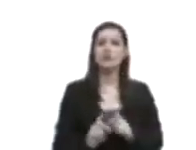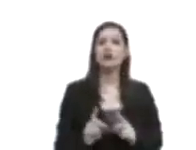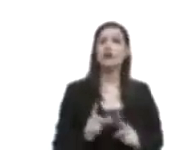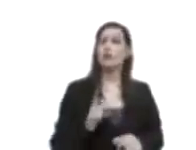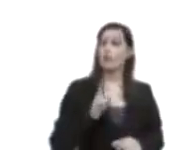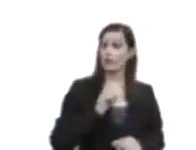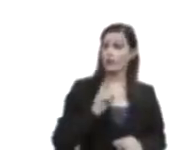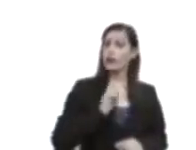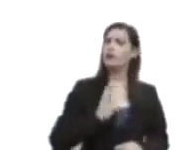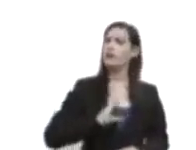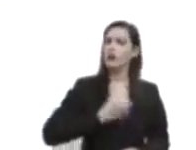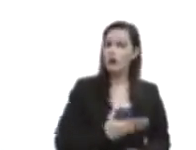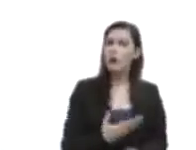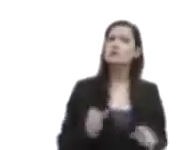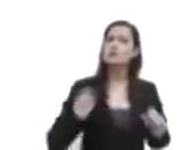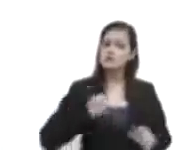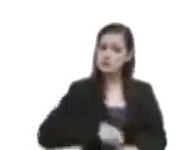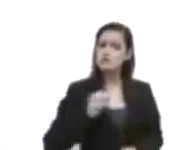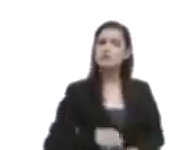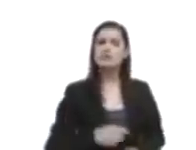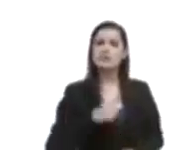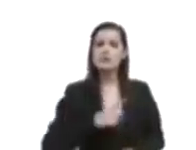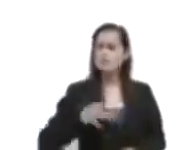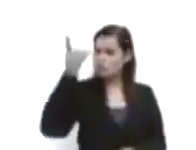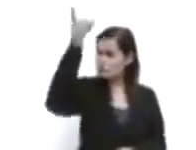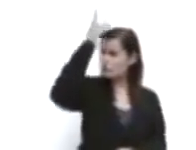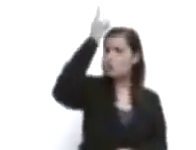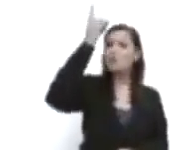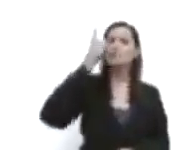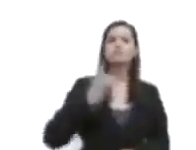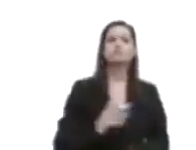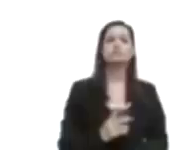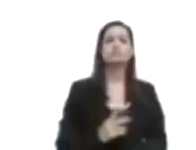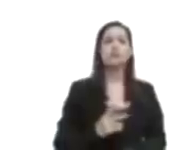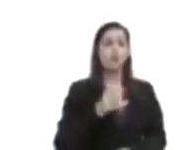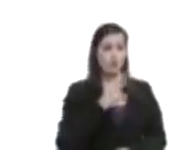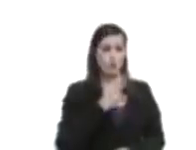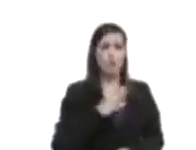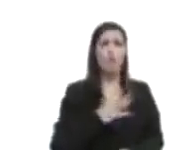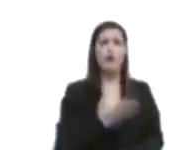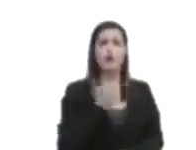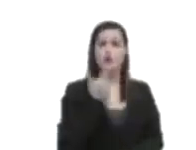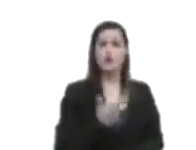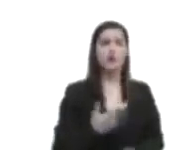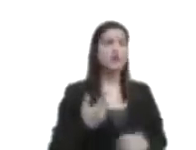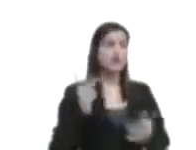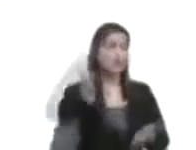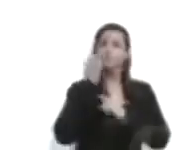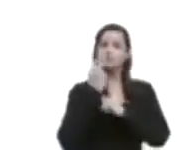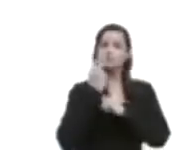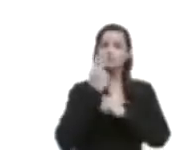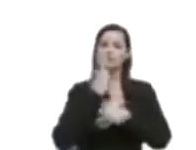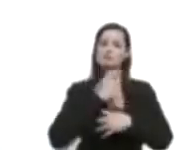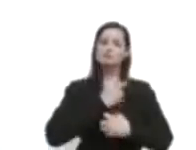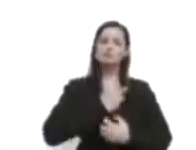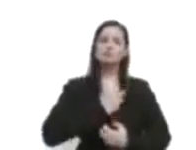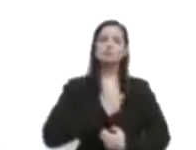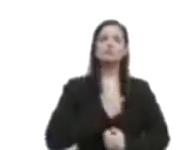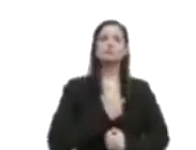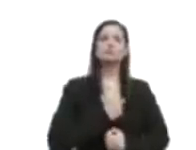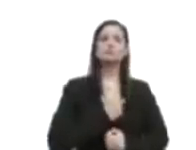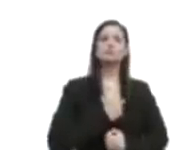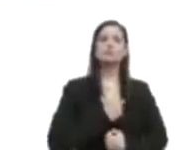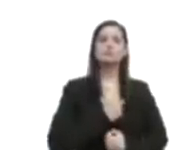manso é ousado, intrépido, valente, corajoso. Aliás, estamos precisando de crente assim. O puritano